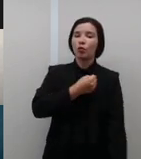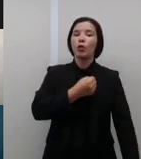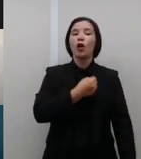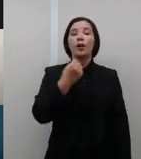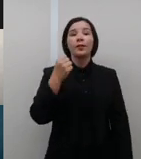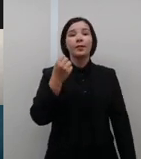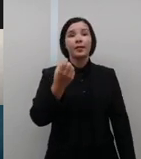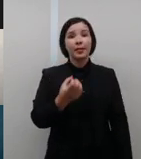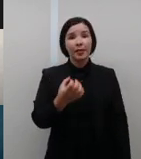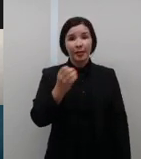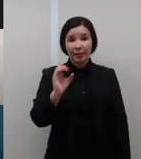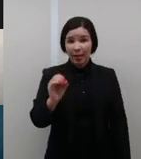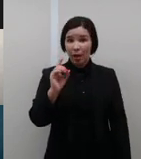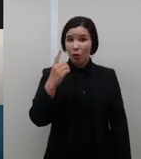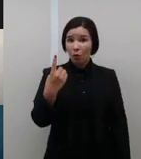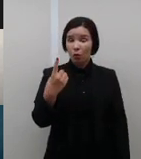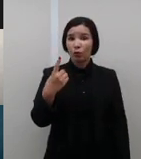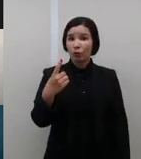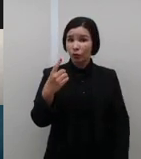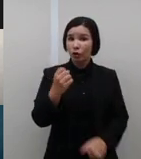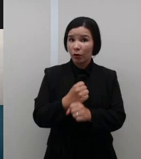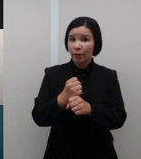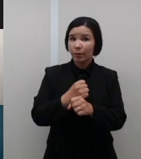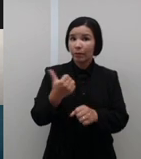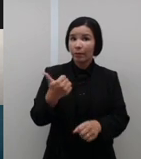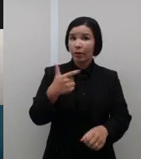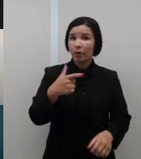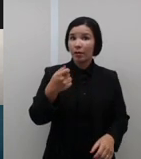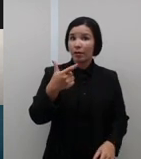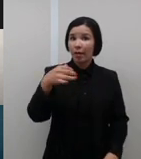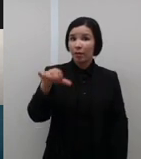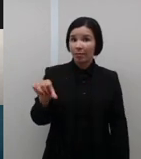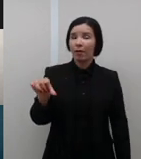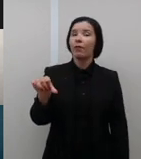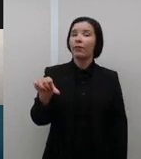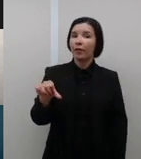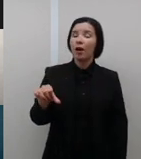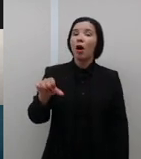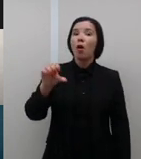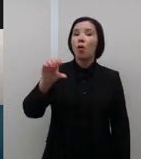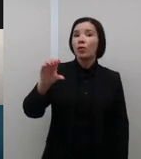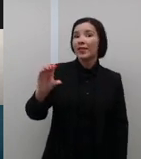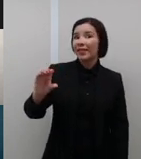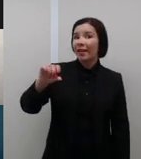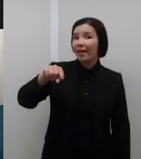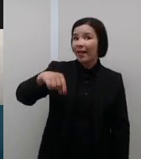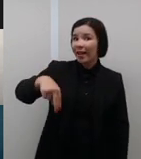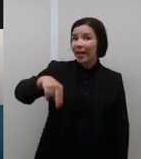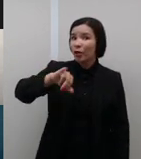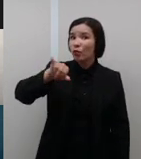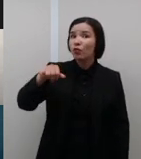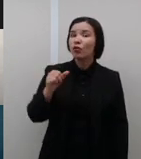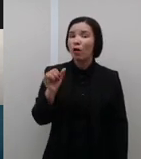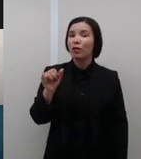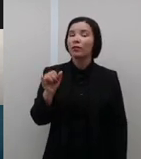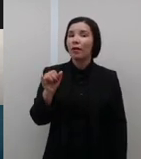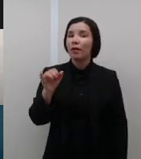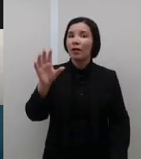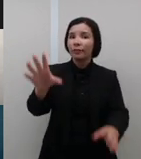de procedimentos de controle administrativo no CNJ, sendo certo que no julgamento conjunto dos PCAs estão aqui